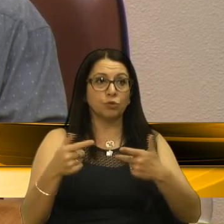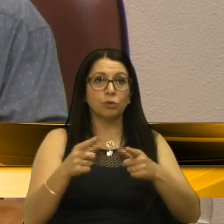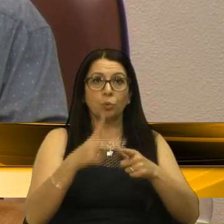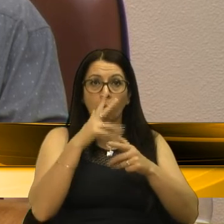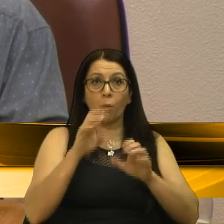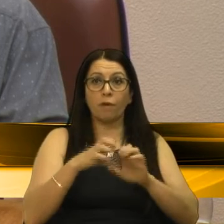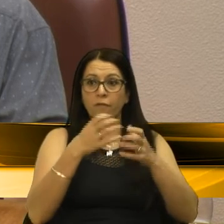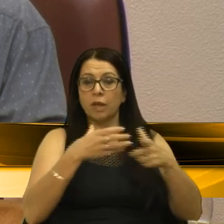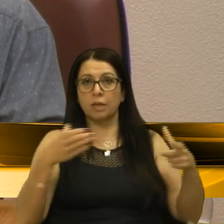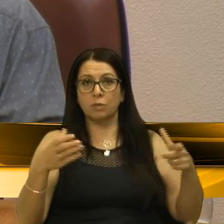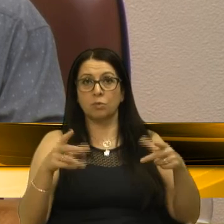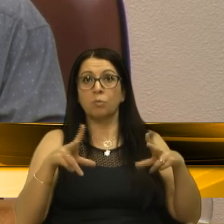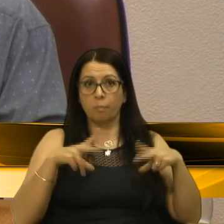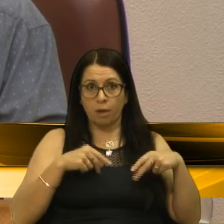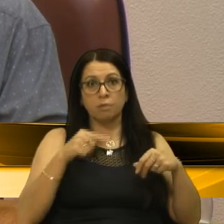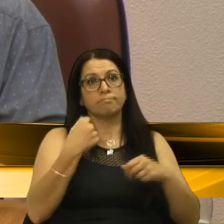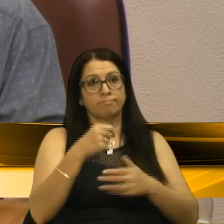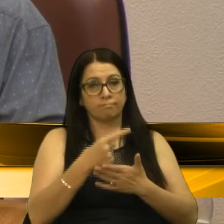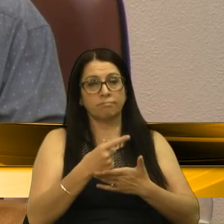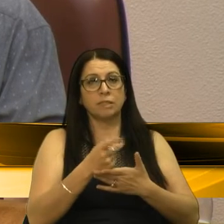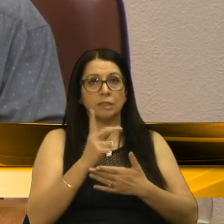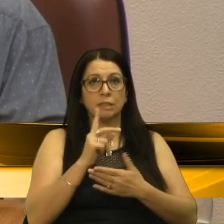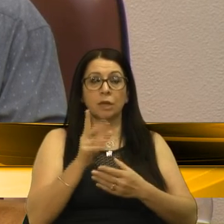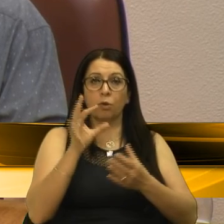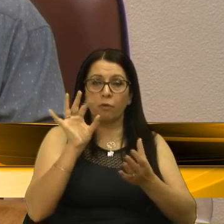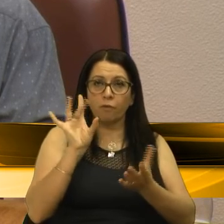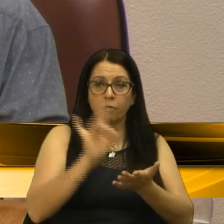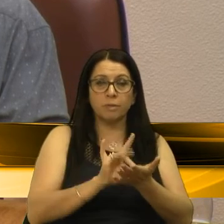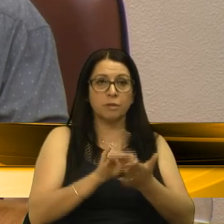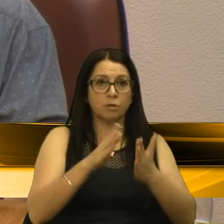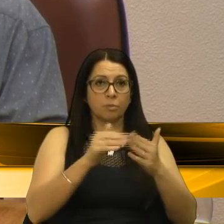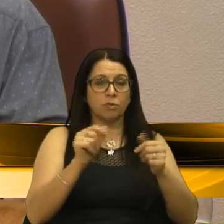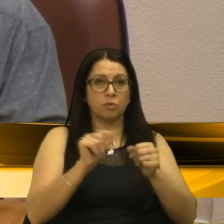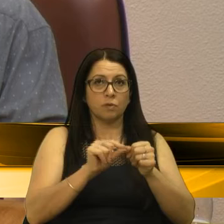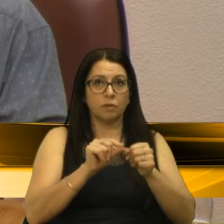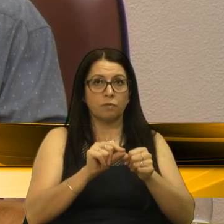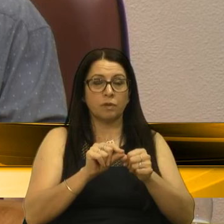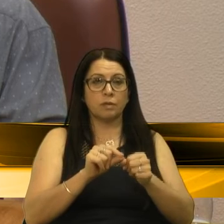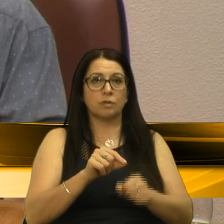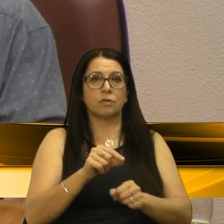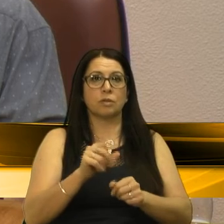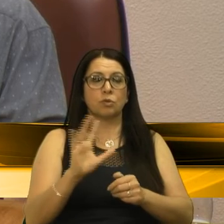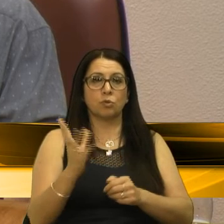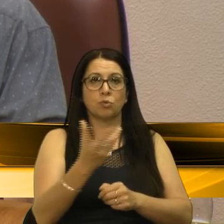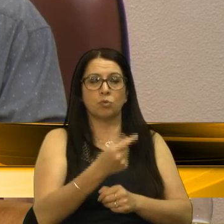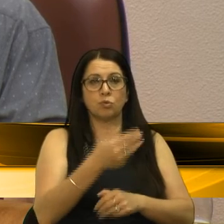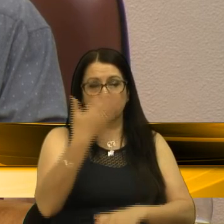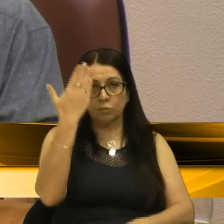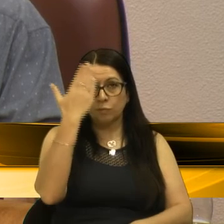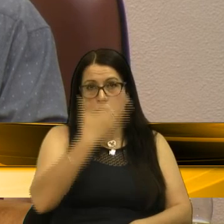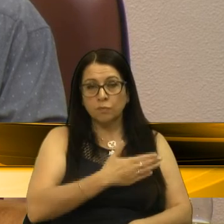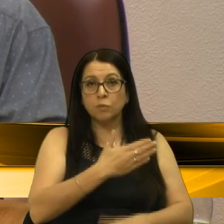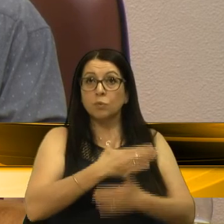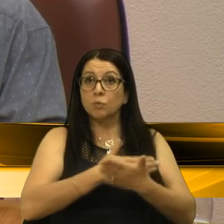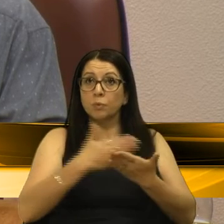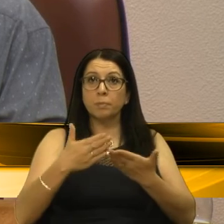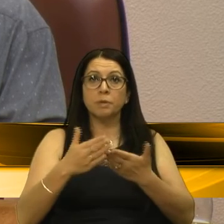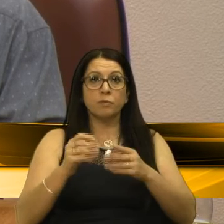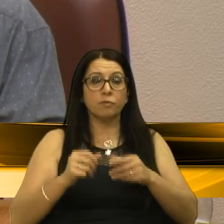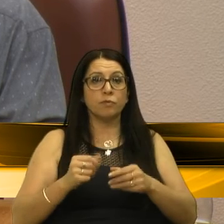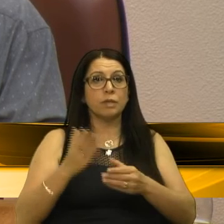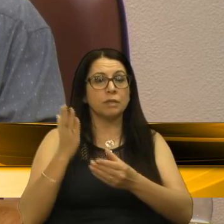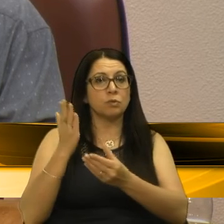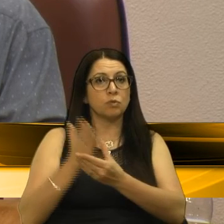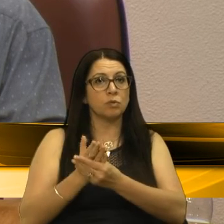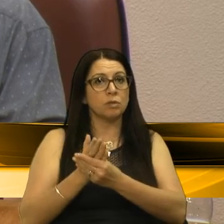do evento. No mérito, requerem a confirmação dos pedidos realizados em sede de tutela de evidência. Inicialmente, a ação foi